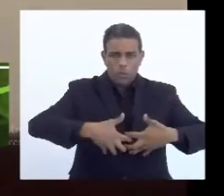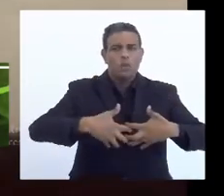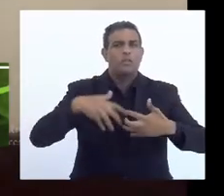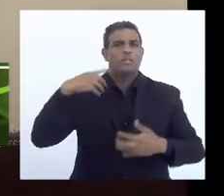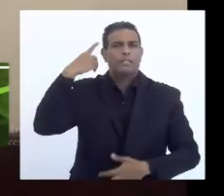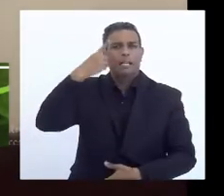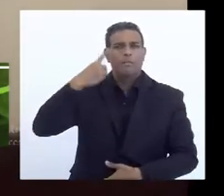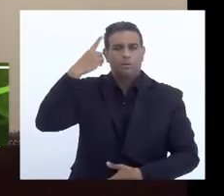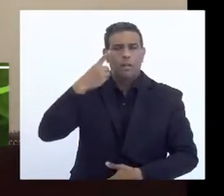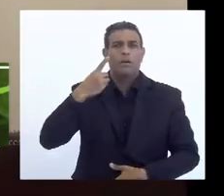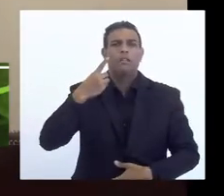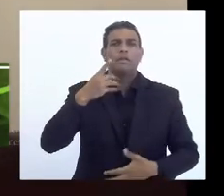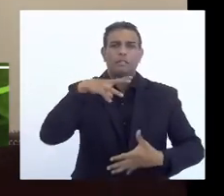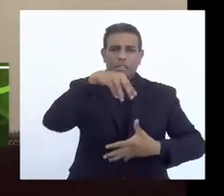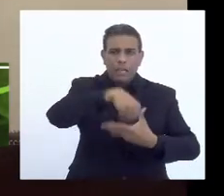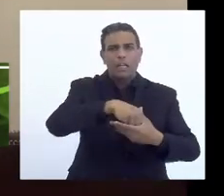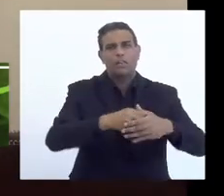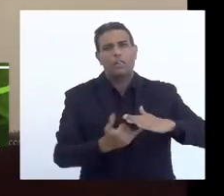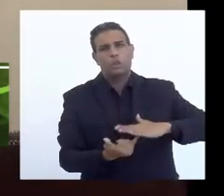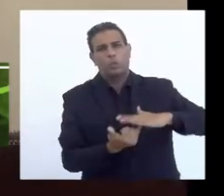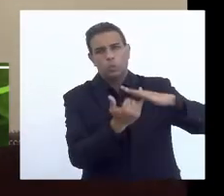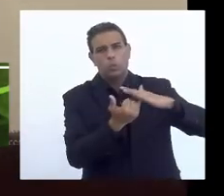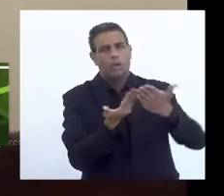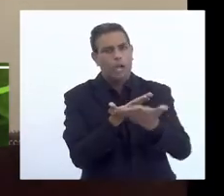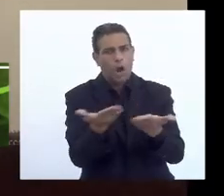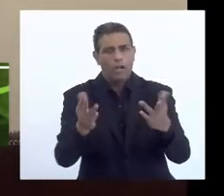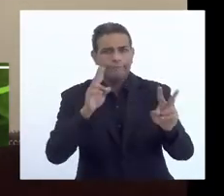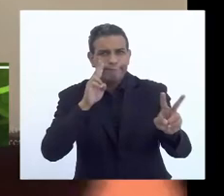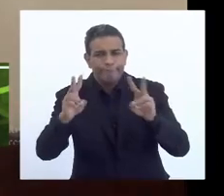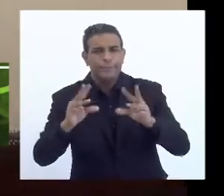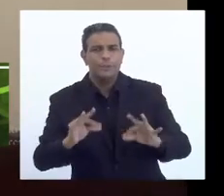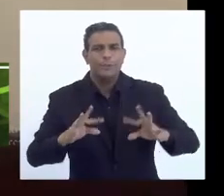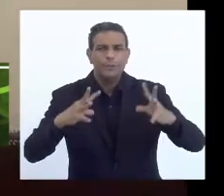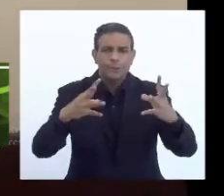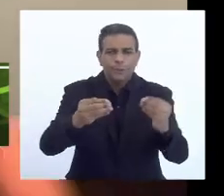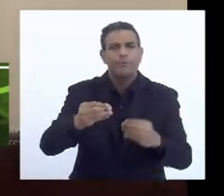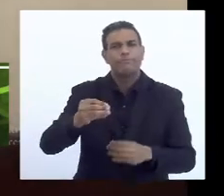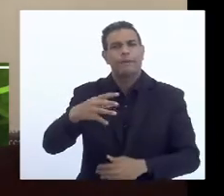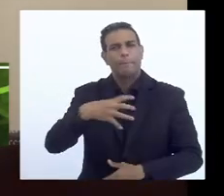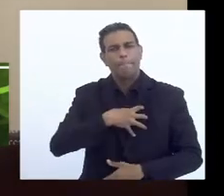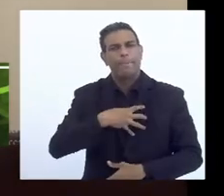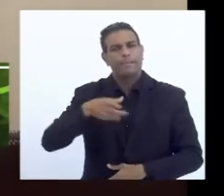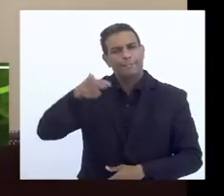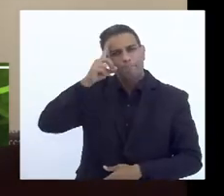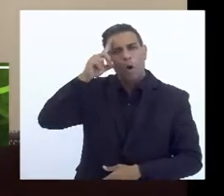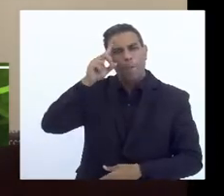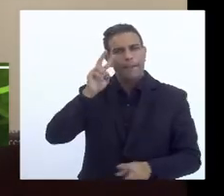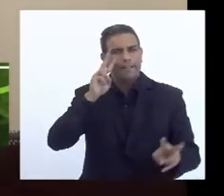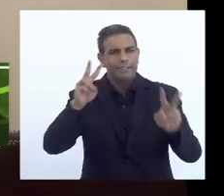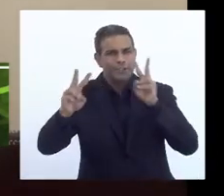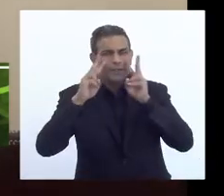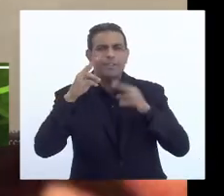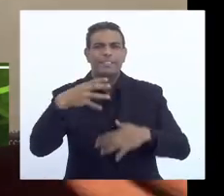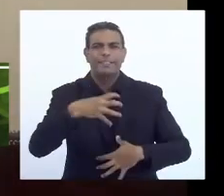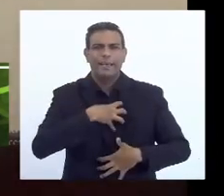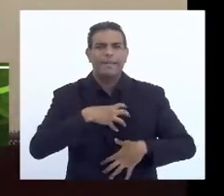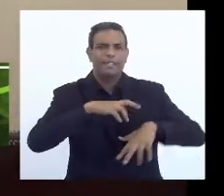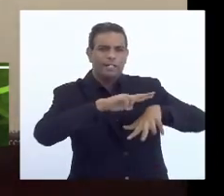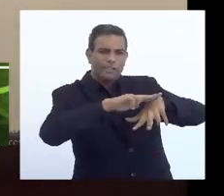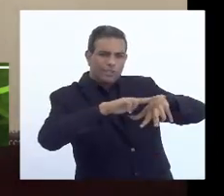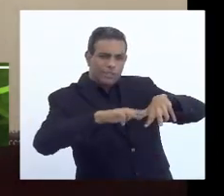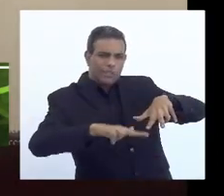das instituições. E isso nós estamos assistindo todos os dias. E ela tem recorte de gênero, ela tem